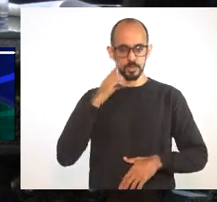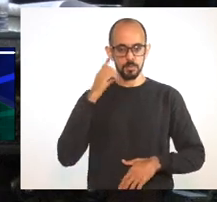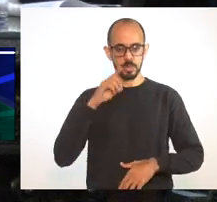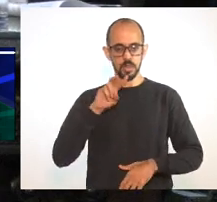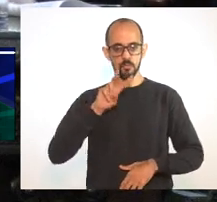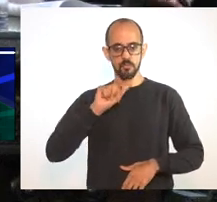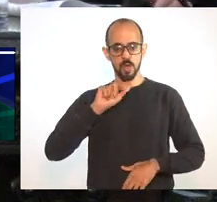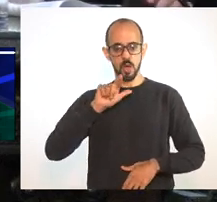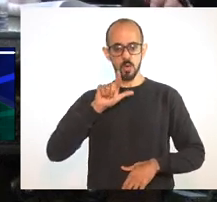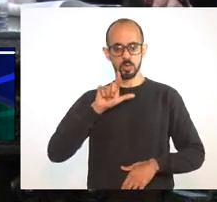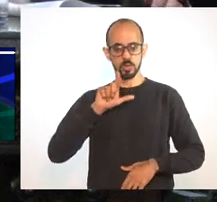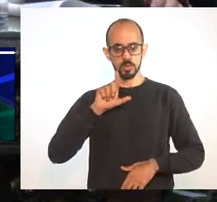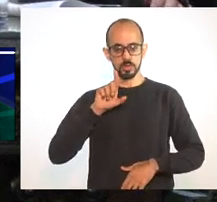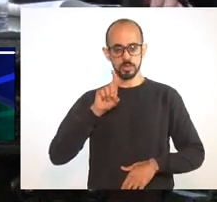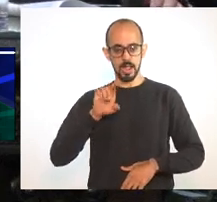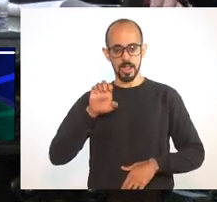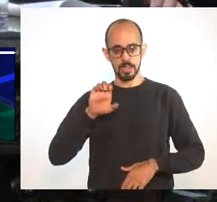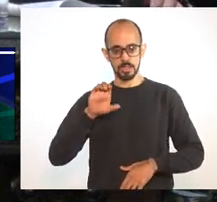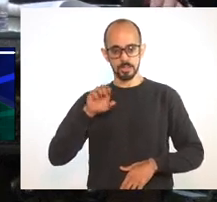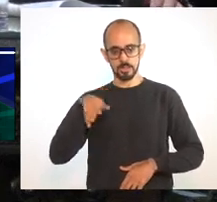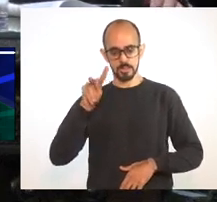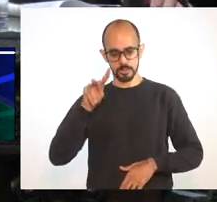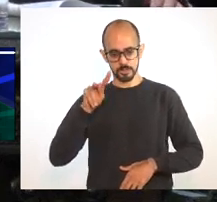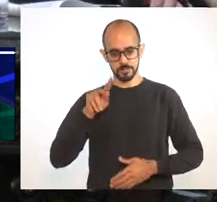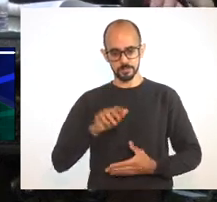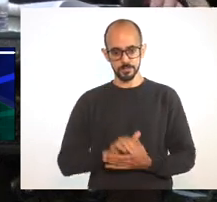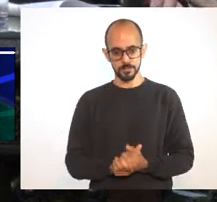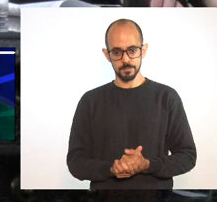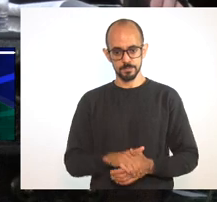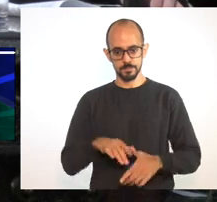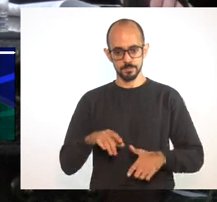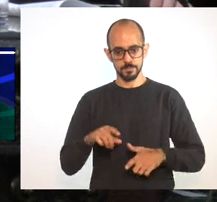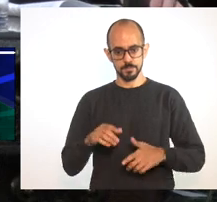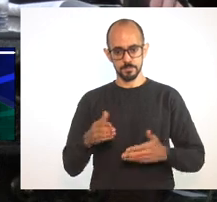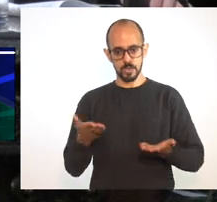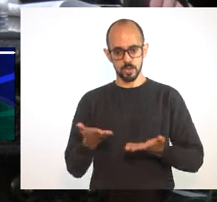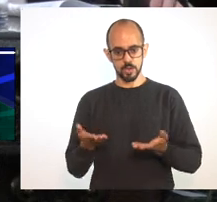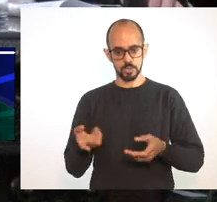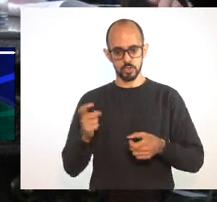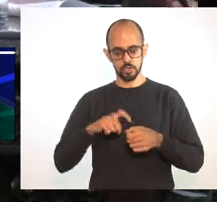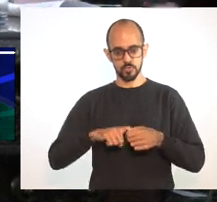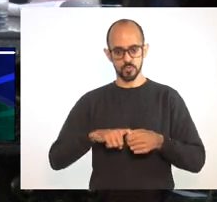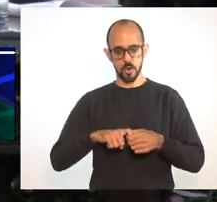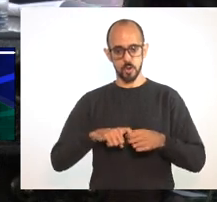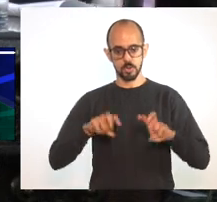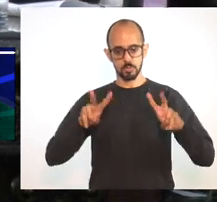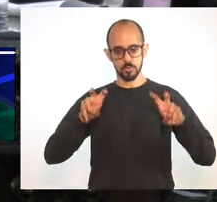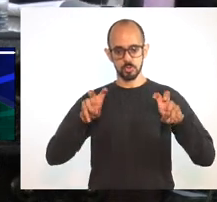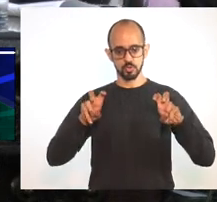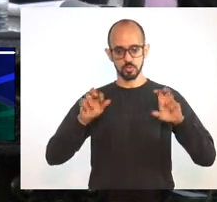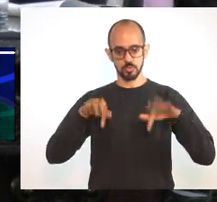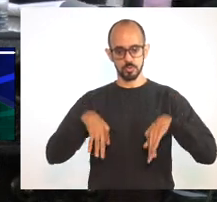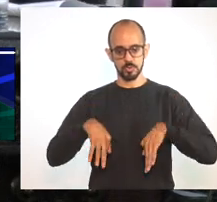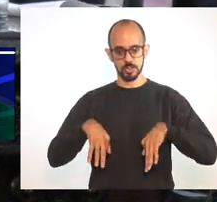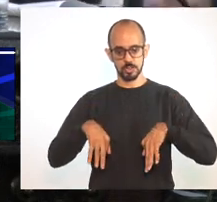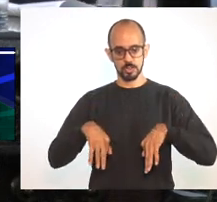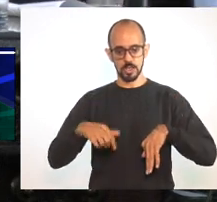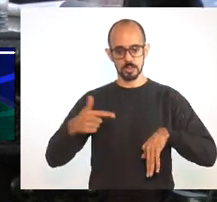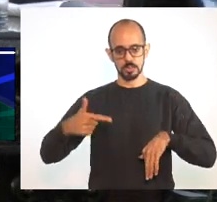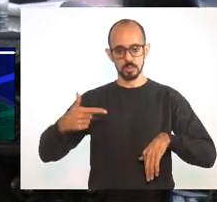Valdec e após a gente volta para a pauta para a gente poder encerrar a segunda sessão.